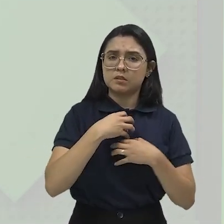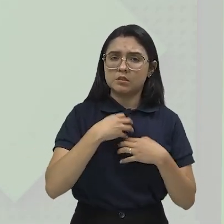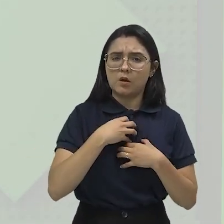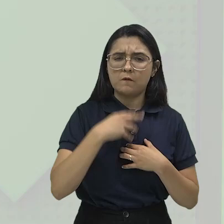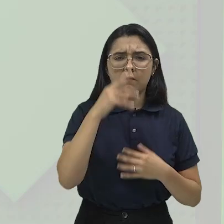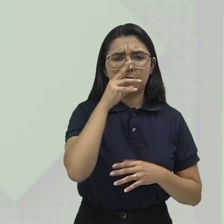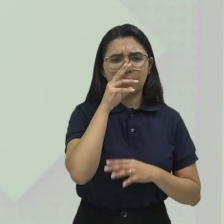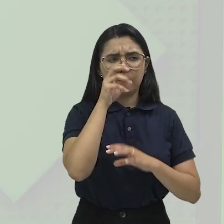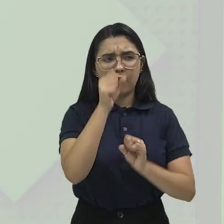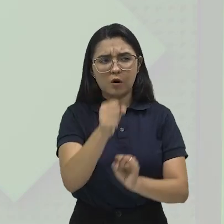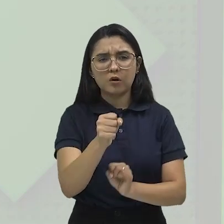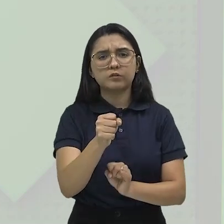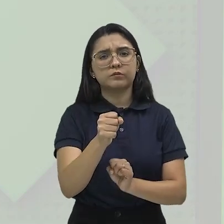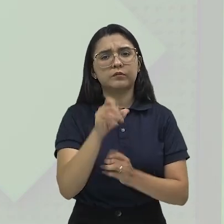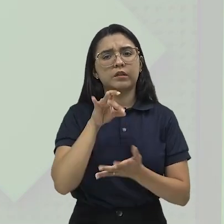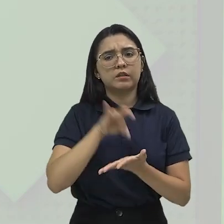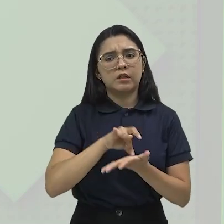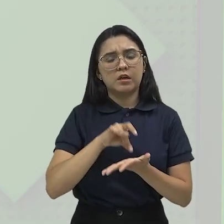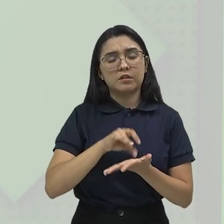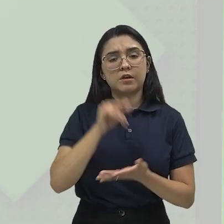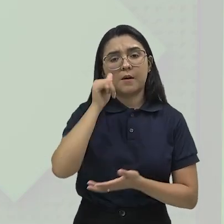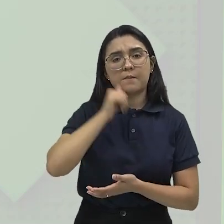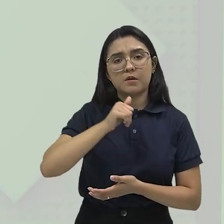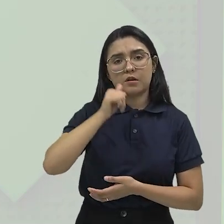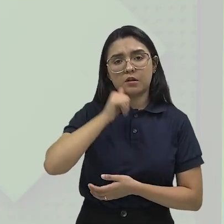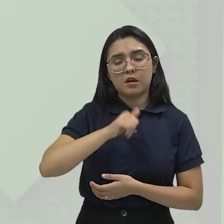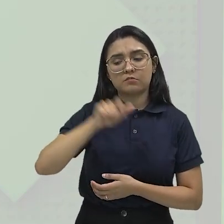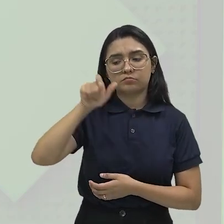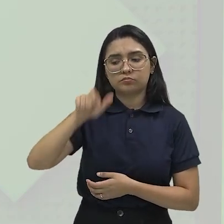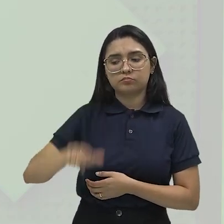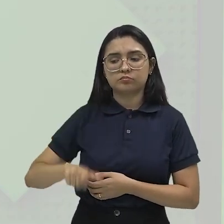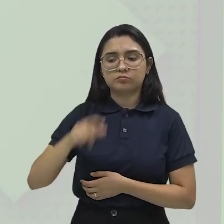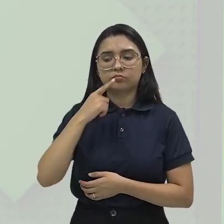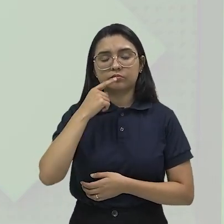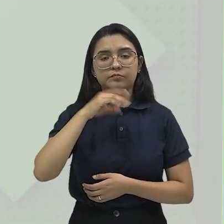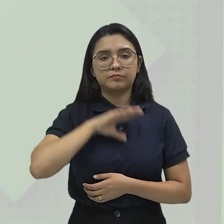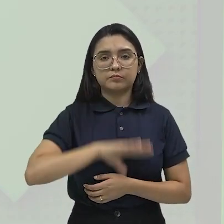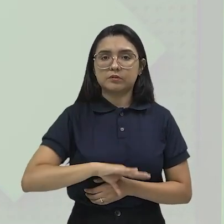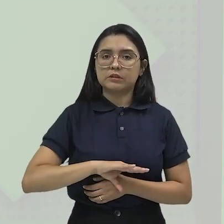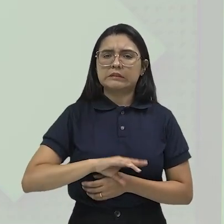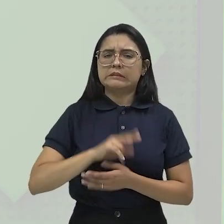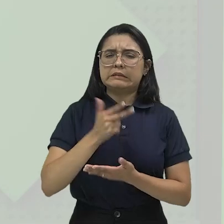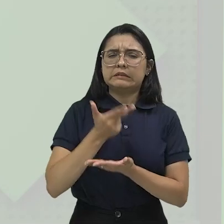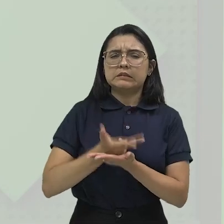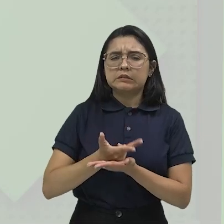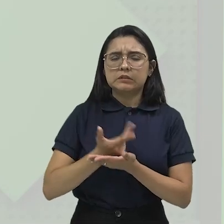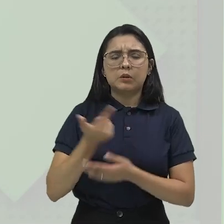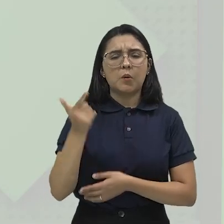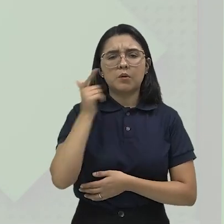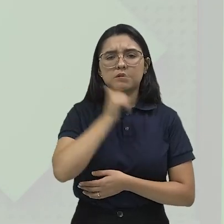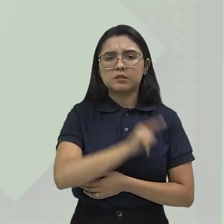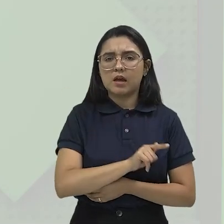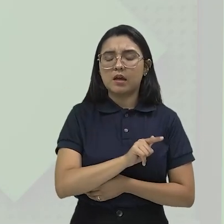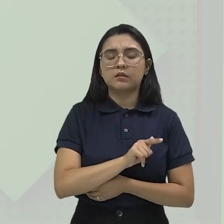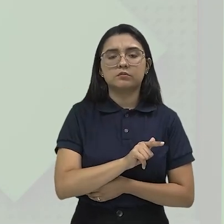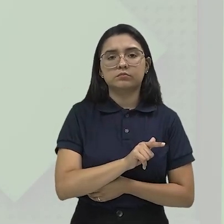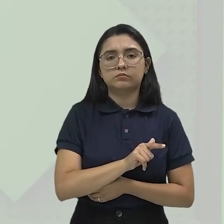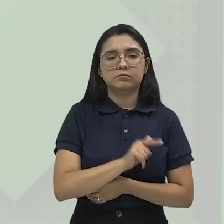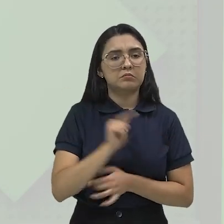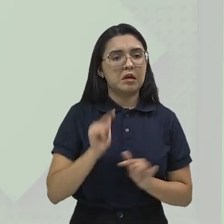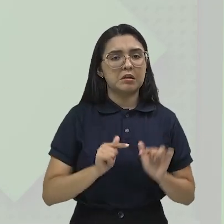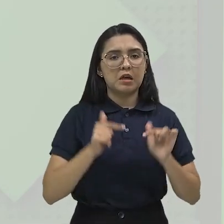muito agravados, em que realmente aquela mulher, né, aquela moça jovem, fica debilitada, não consegue, né, ter as